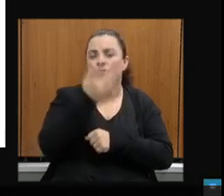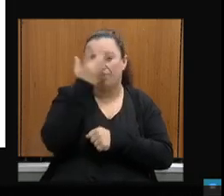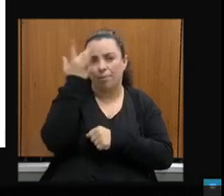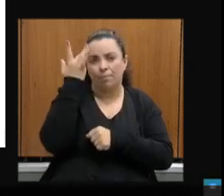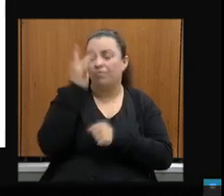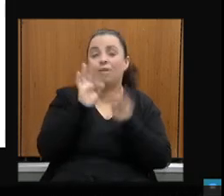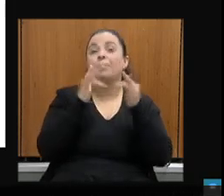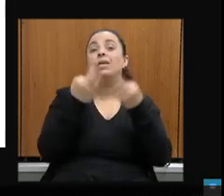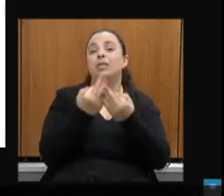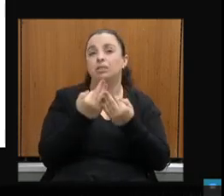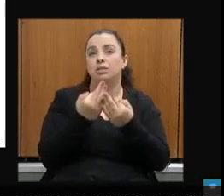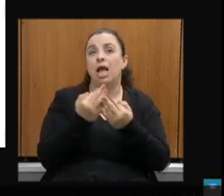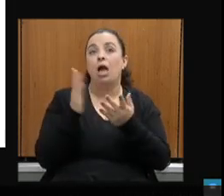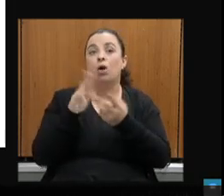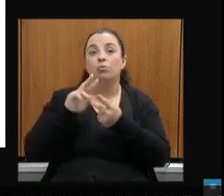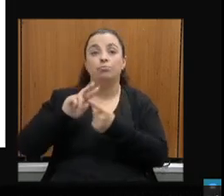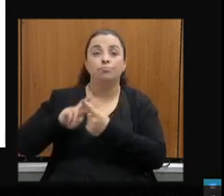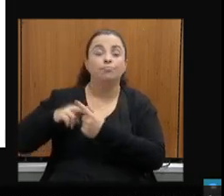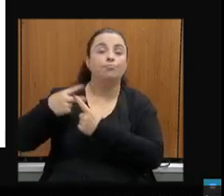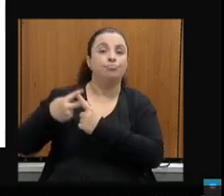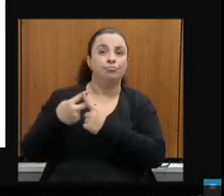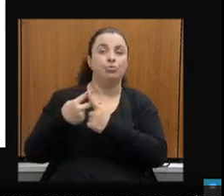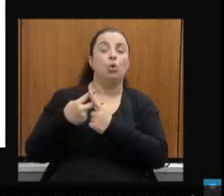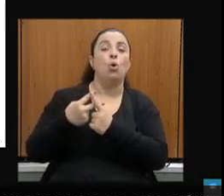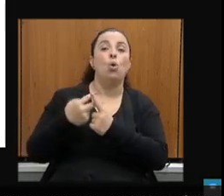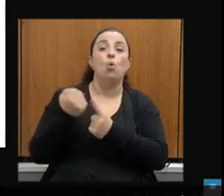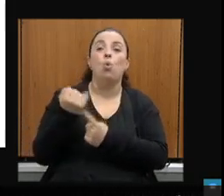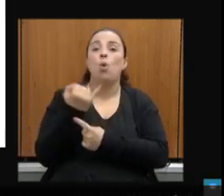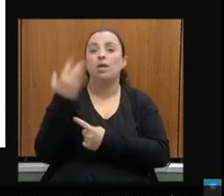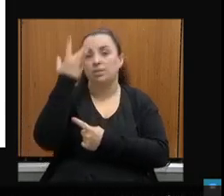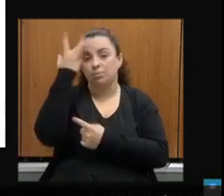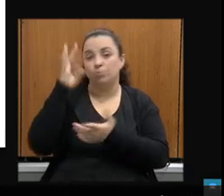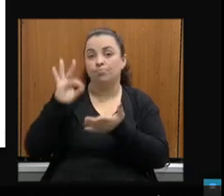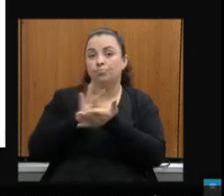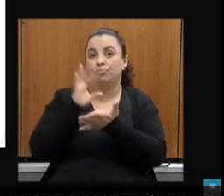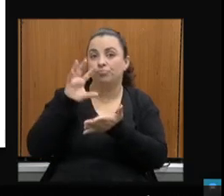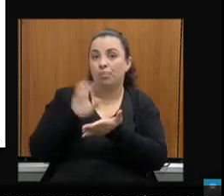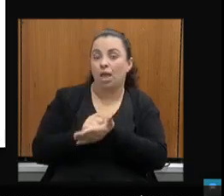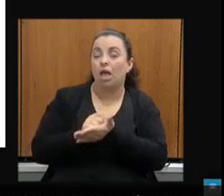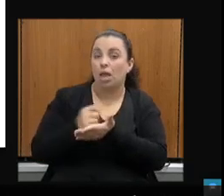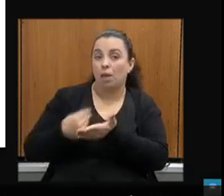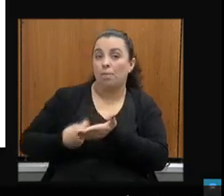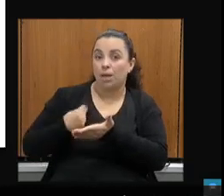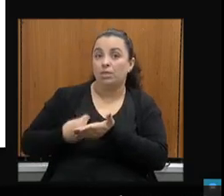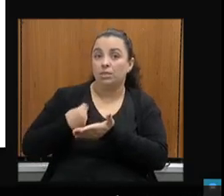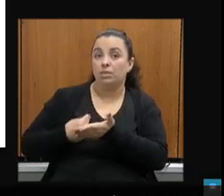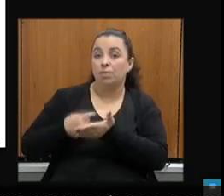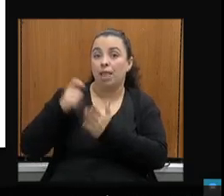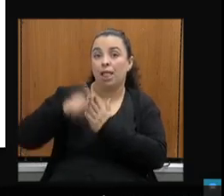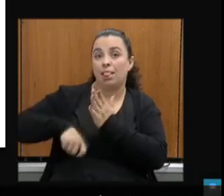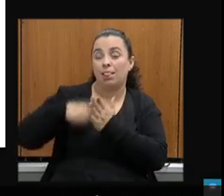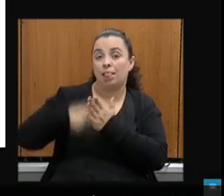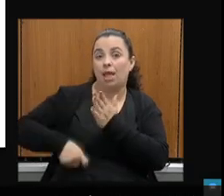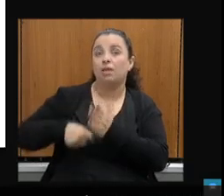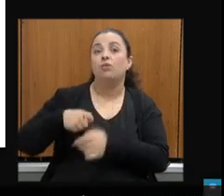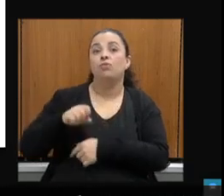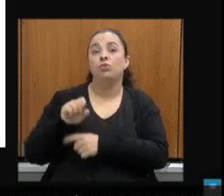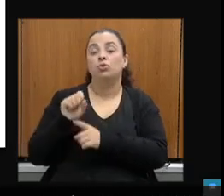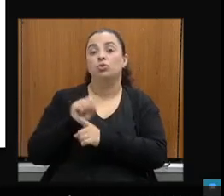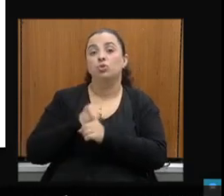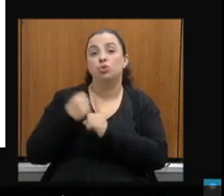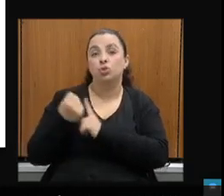praticamente dobrou o número de famílias inscritas na tarifa social é basicamente aqui por ações de